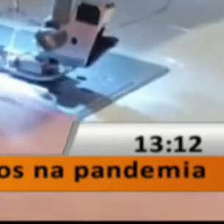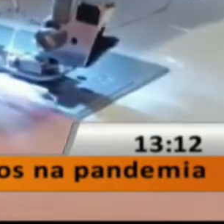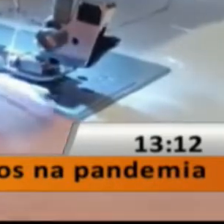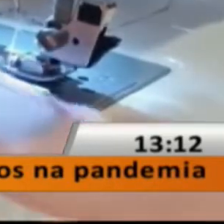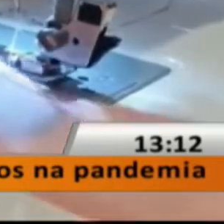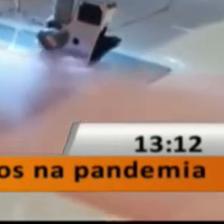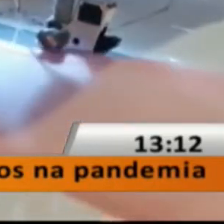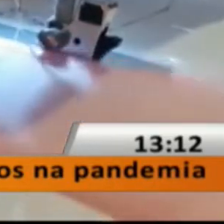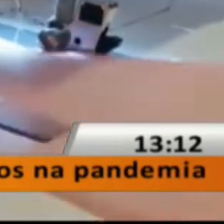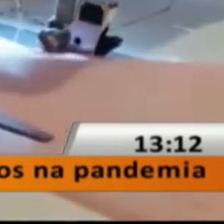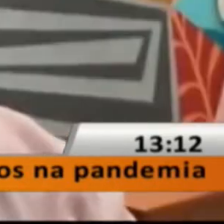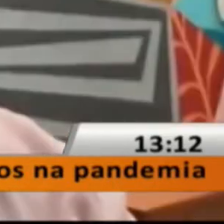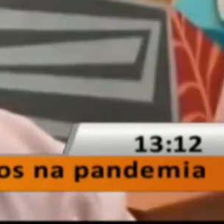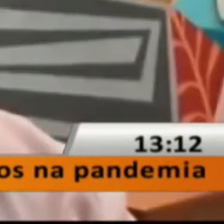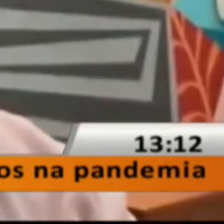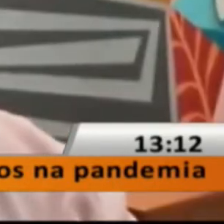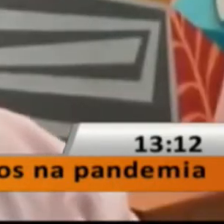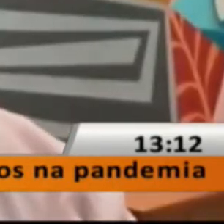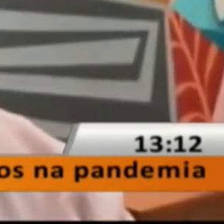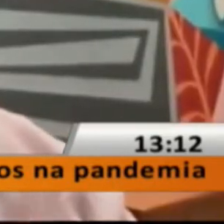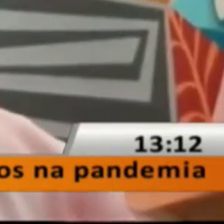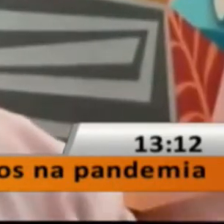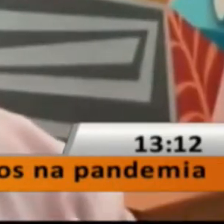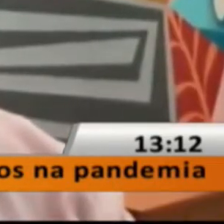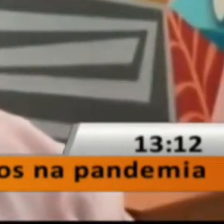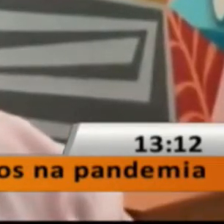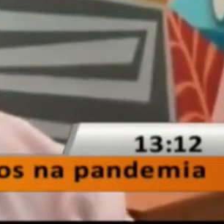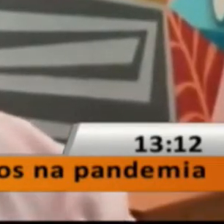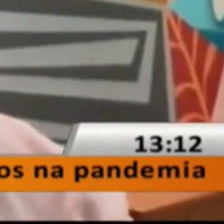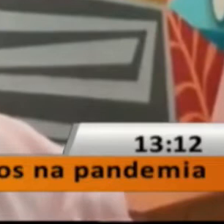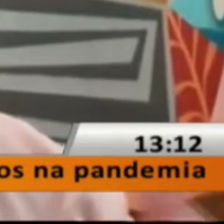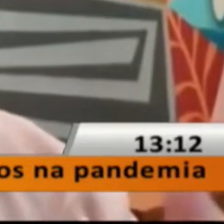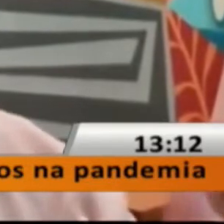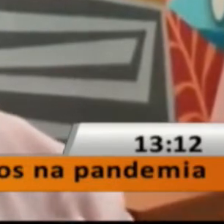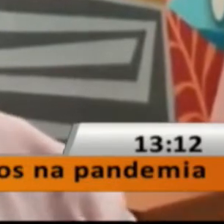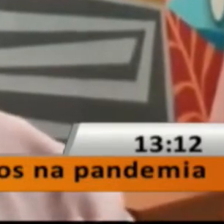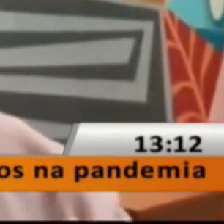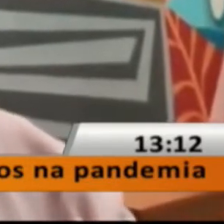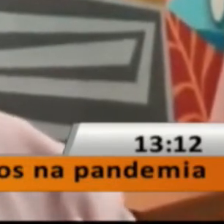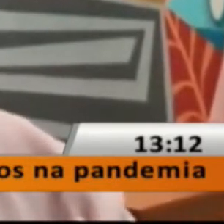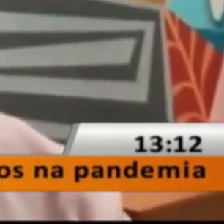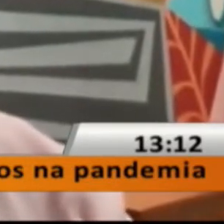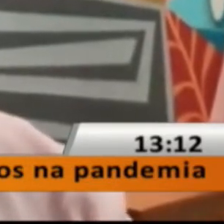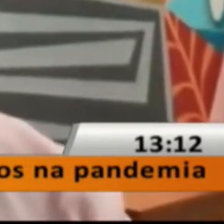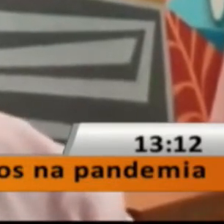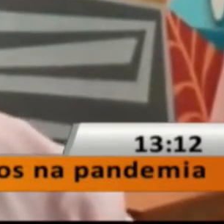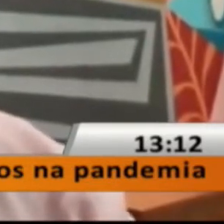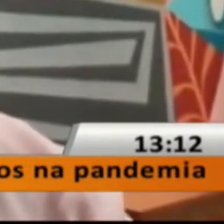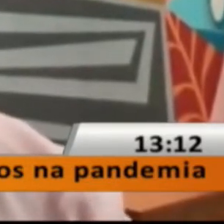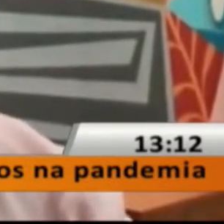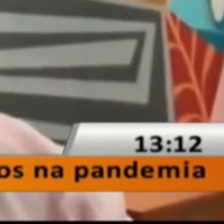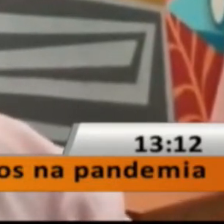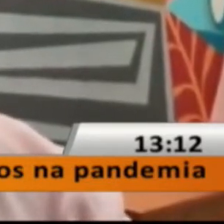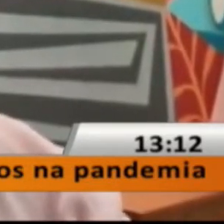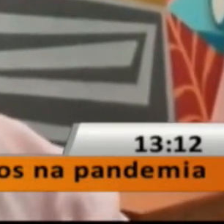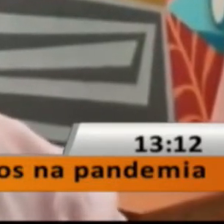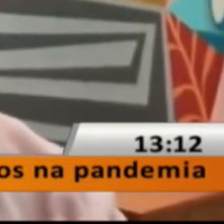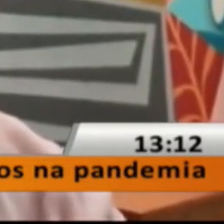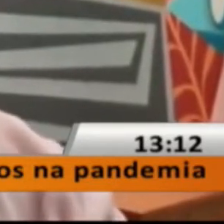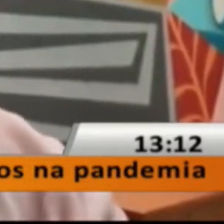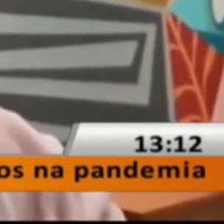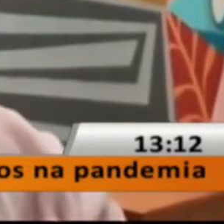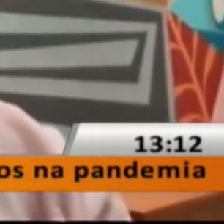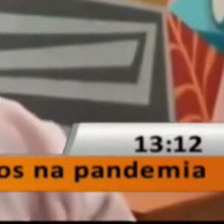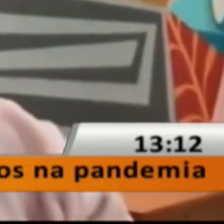máscaras transparentes. Eu comecei a fazer em maior quantidade a cada vez que sentava para costurar. Hoje